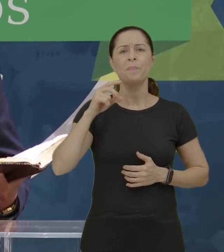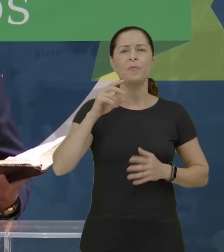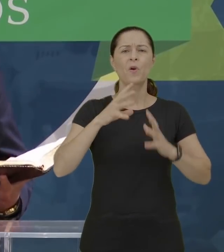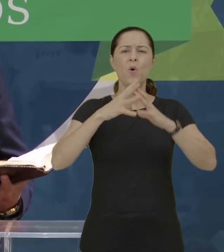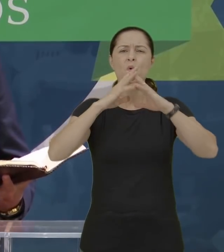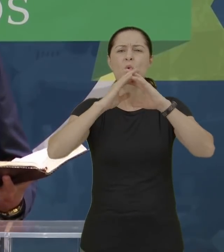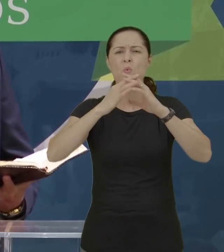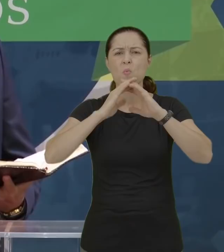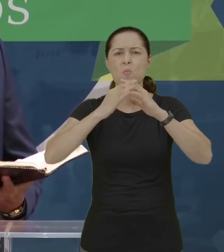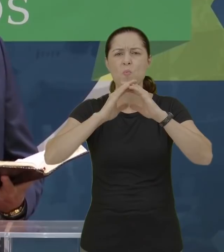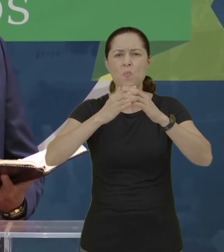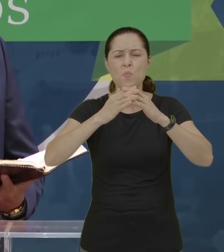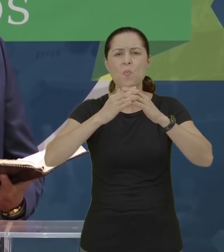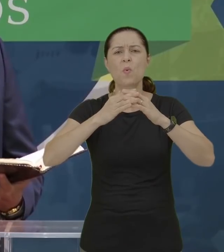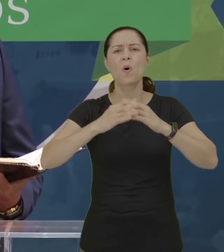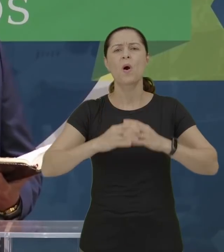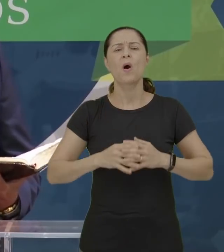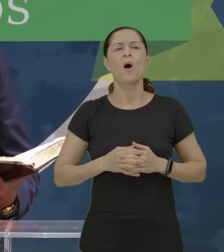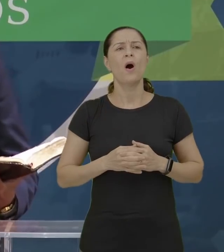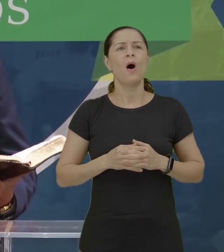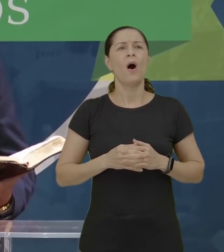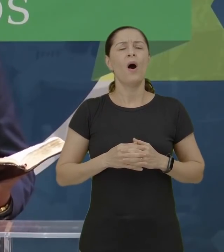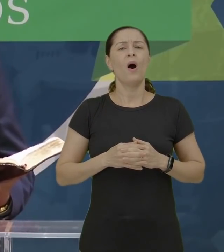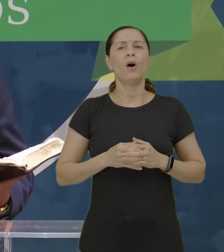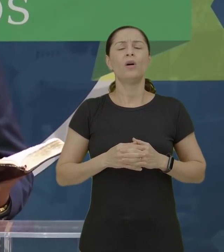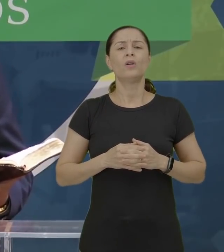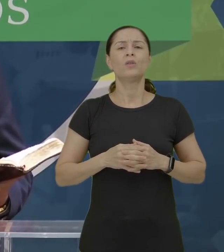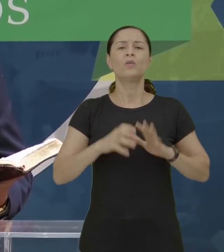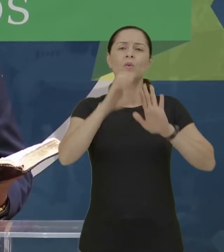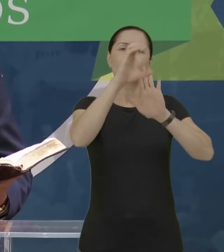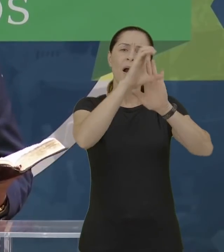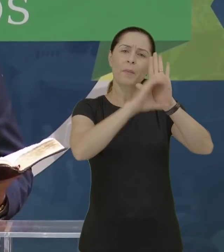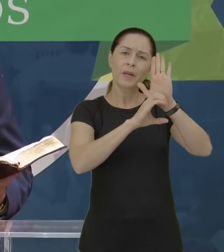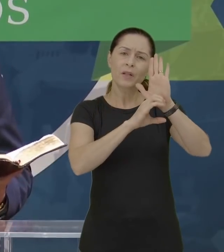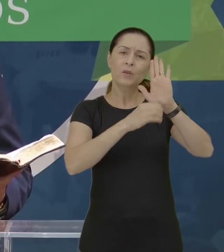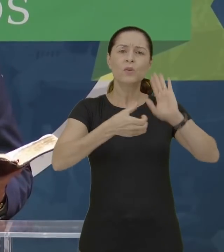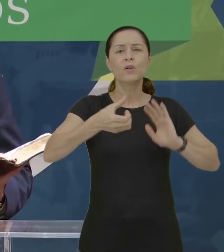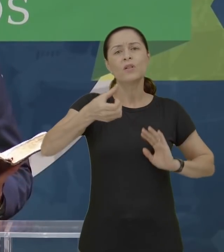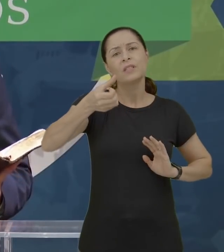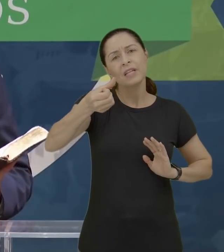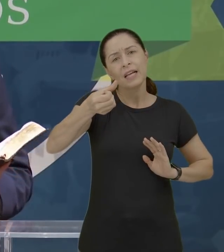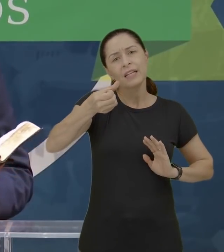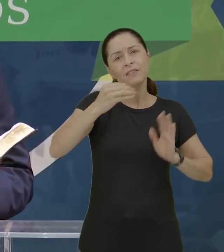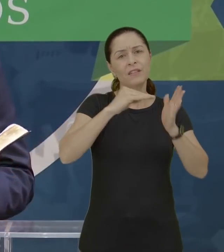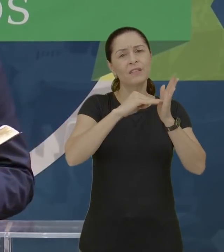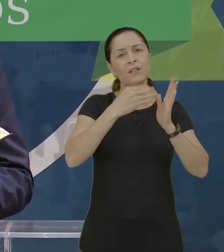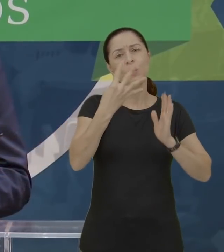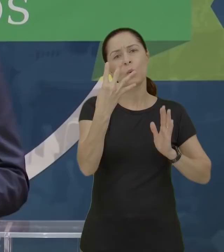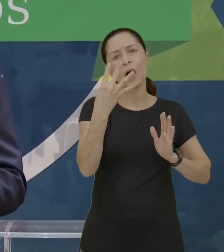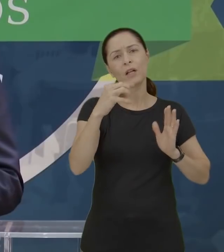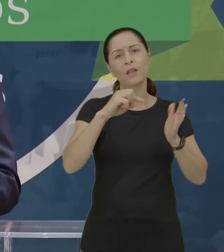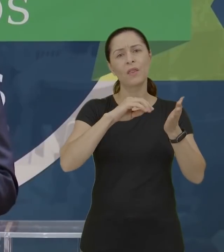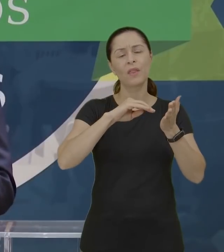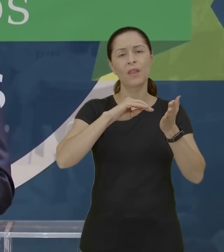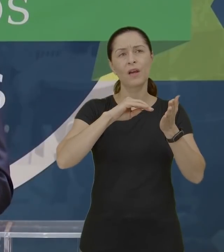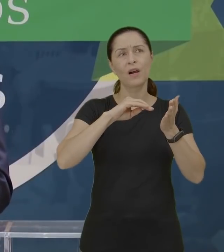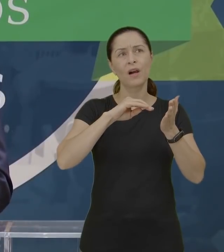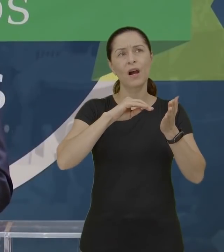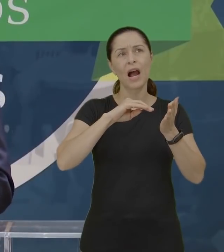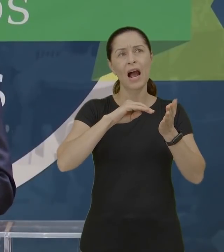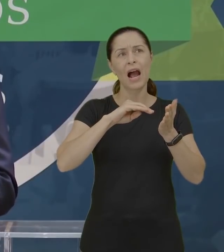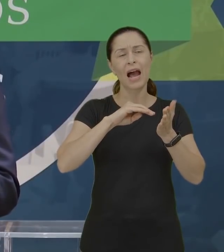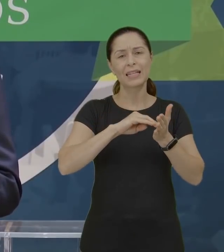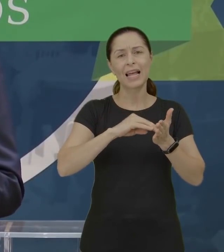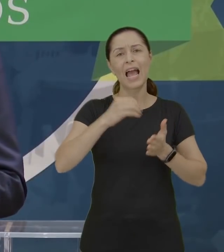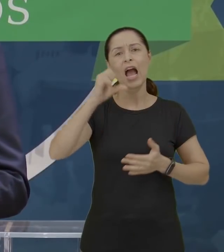complicado de entendimento de todo o Novo Testamento, que é o capítulo 6, 4 a 8, a questão